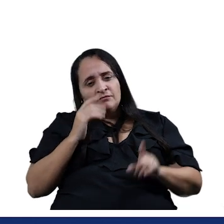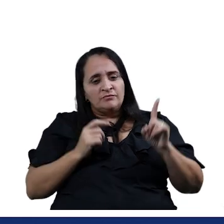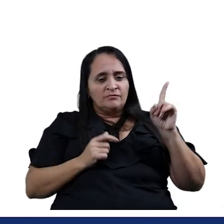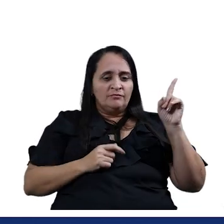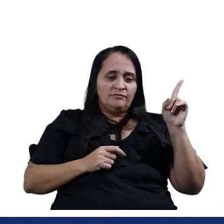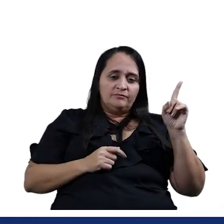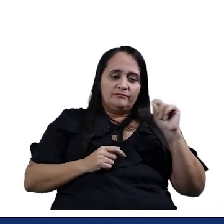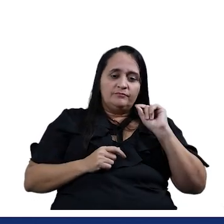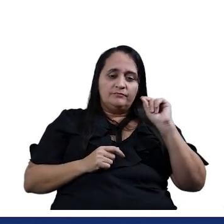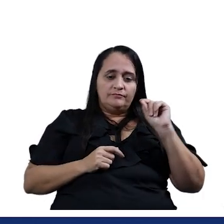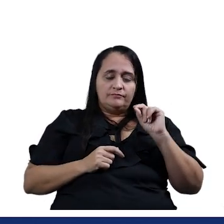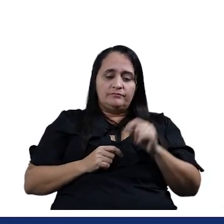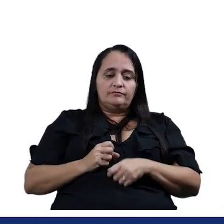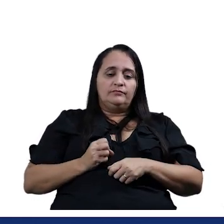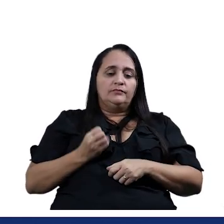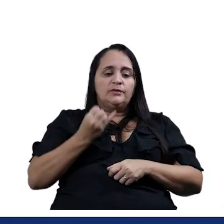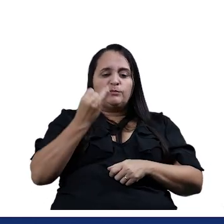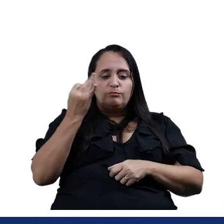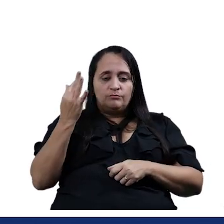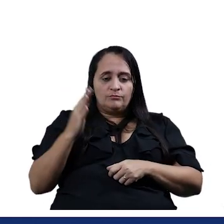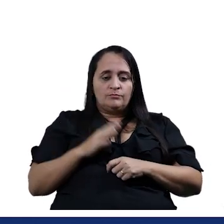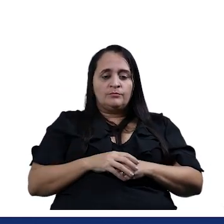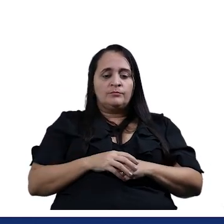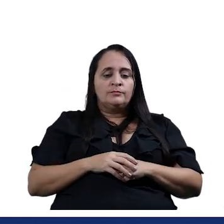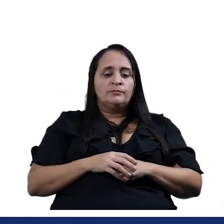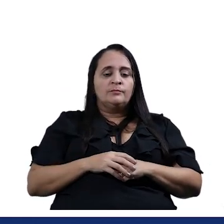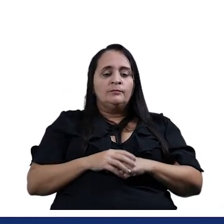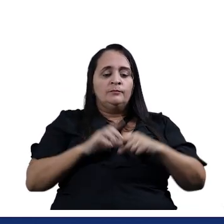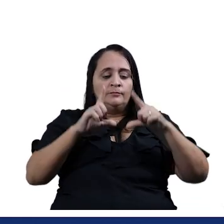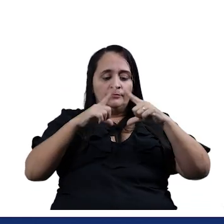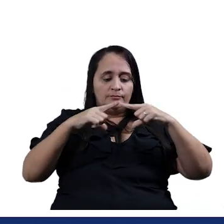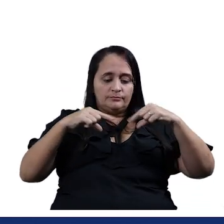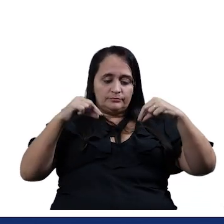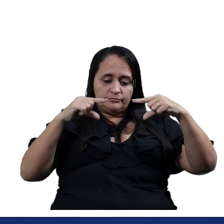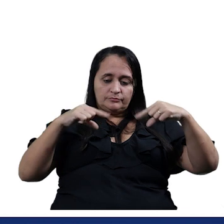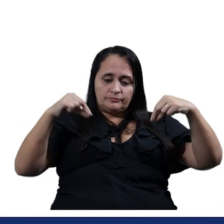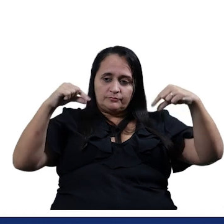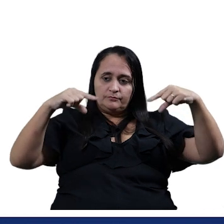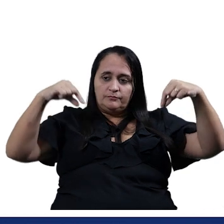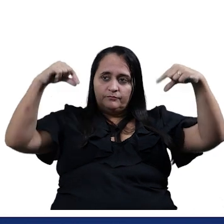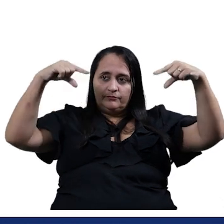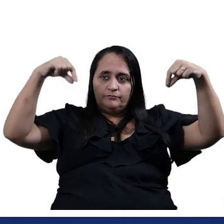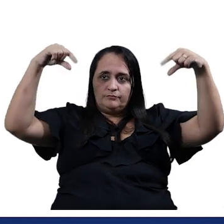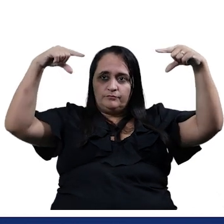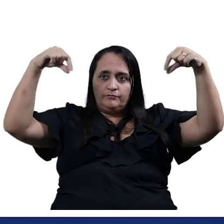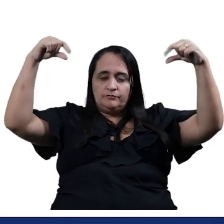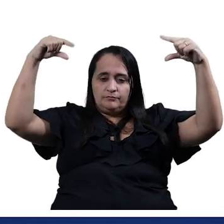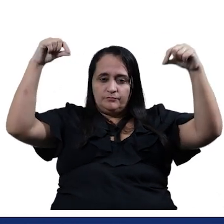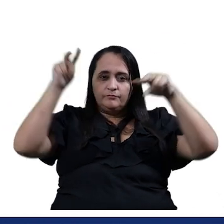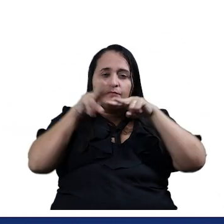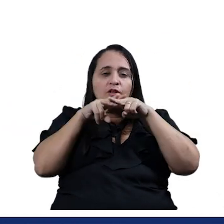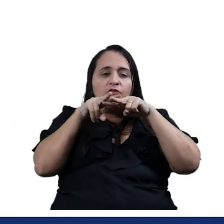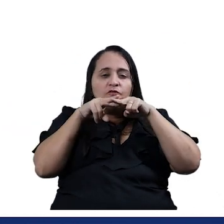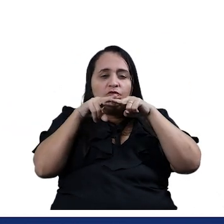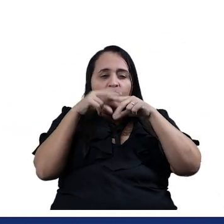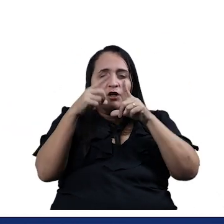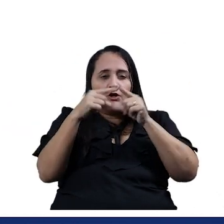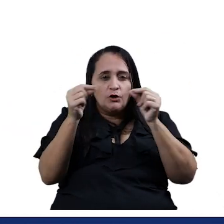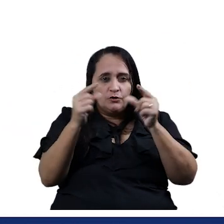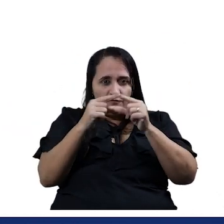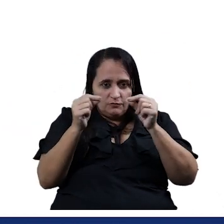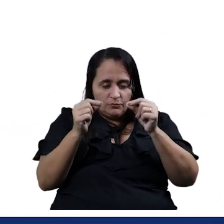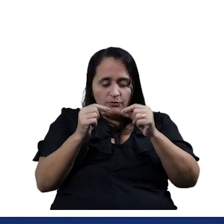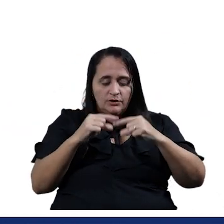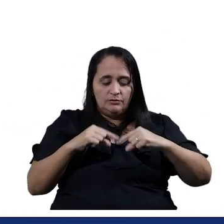Ela tem aqui esses galinhos, né, ao redor. Ela tem esses círculos